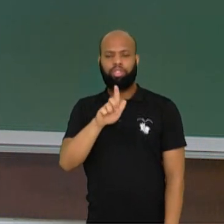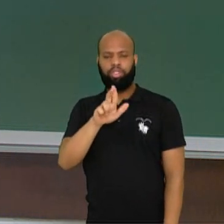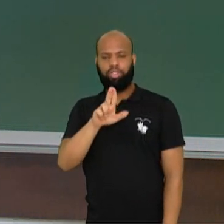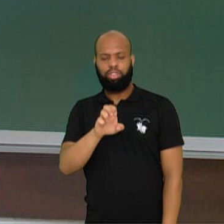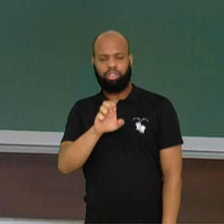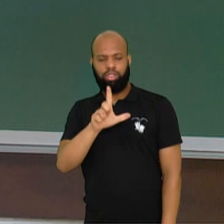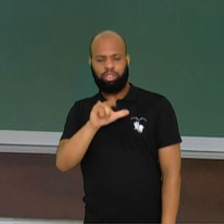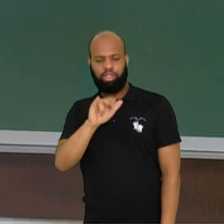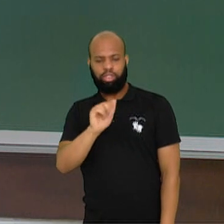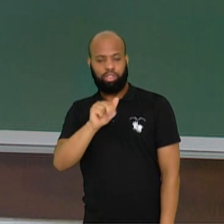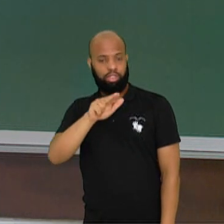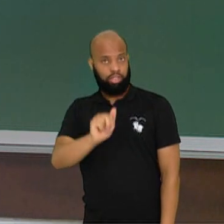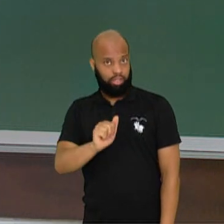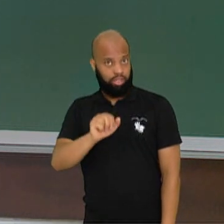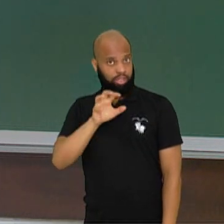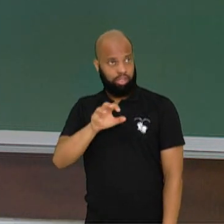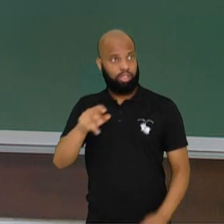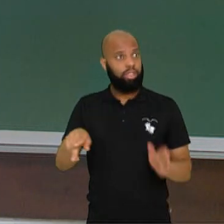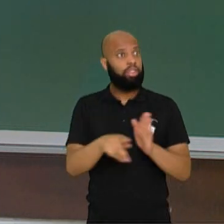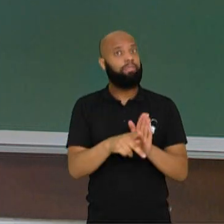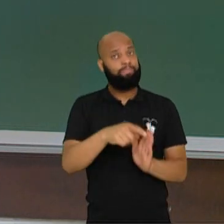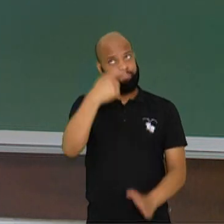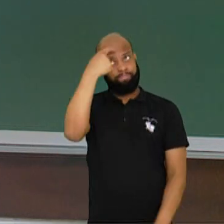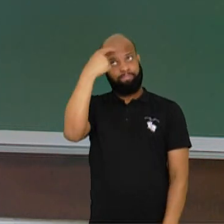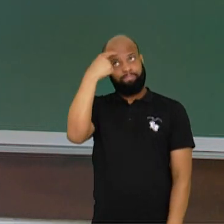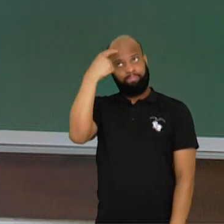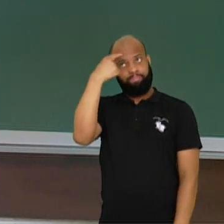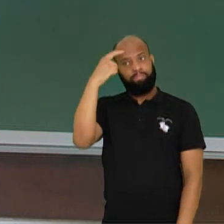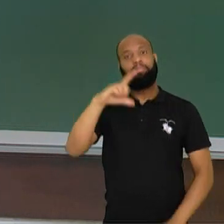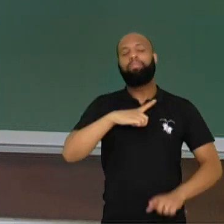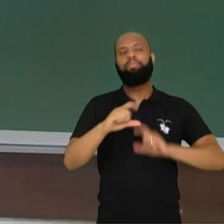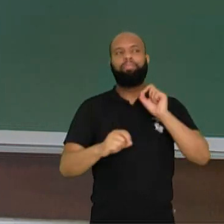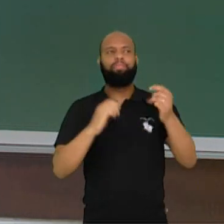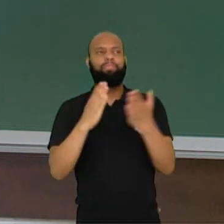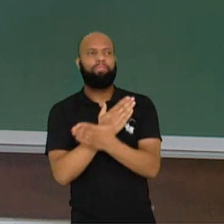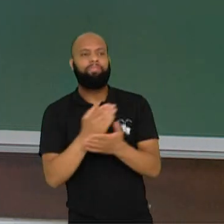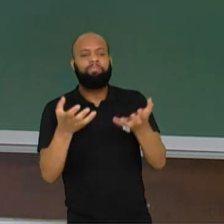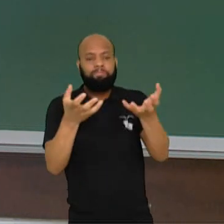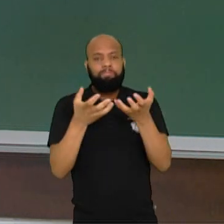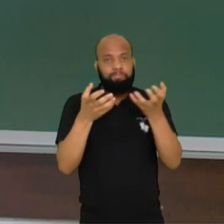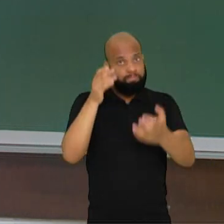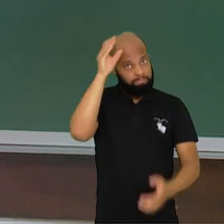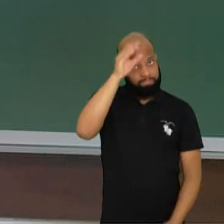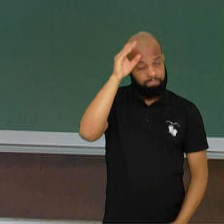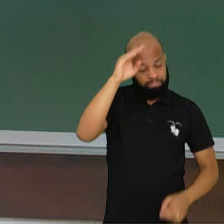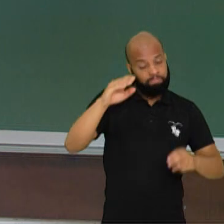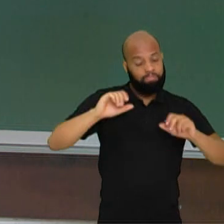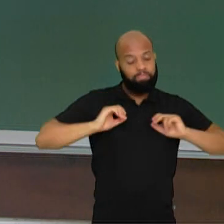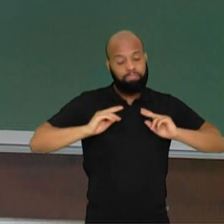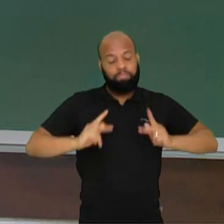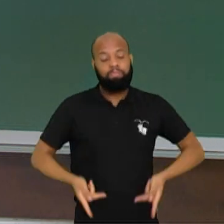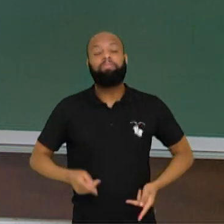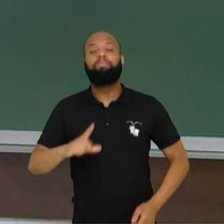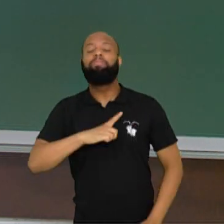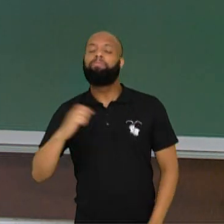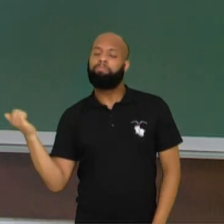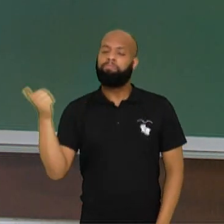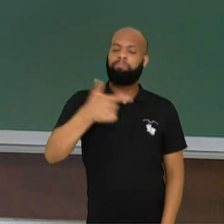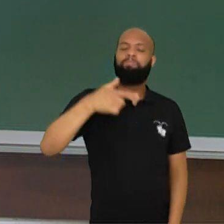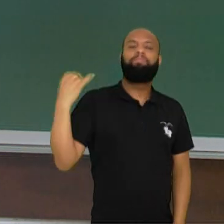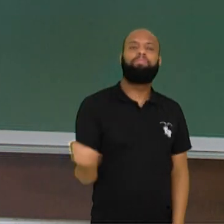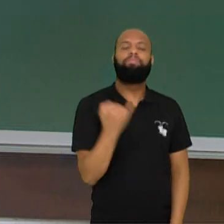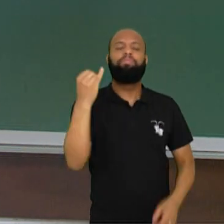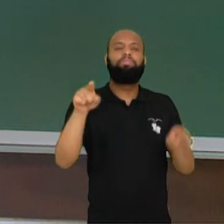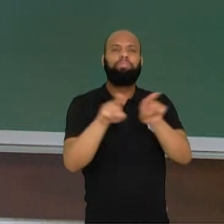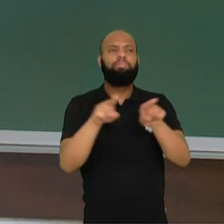dialética hegeliana era uma dialética idealista, colocava muitos ideais, a consciência humana era predominante e